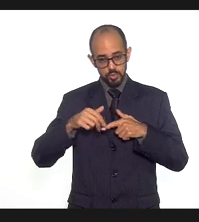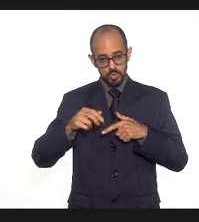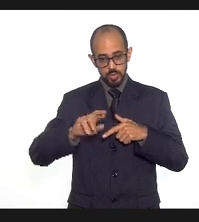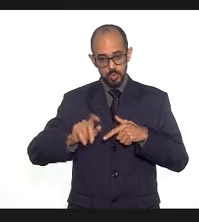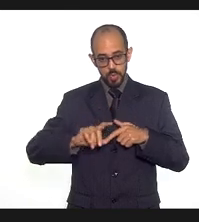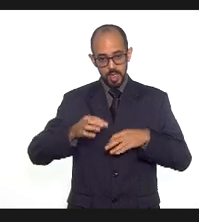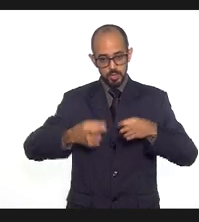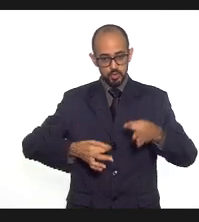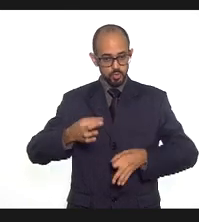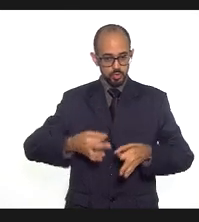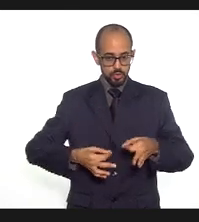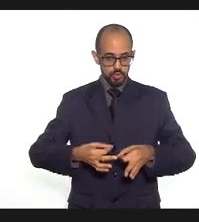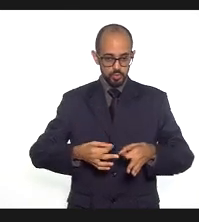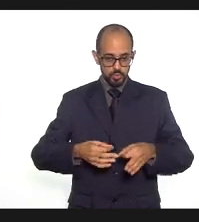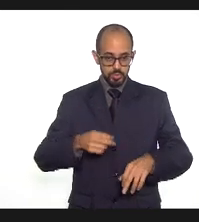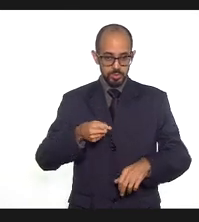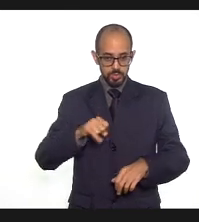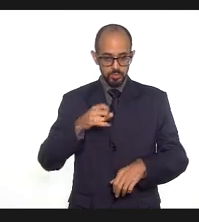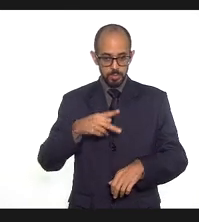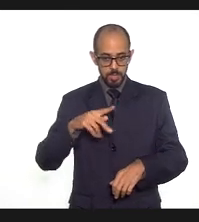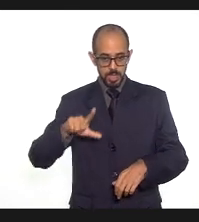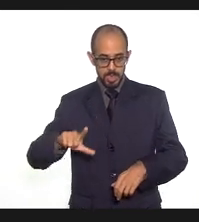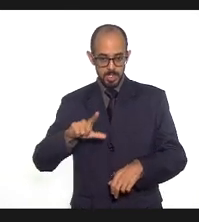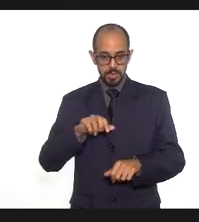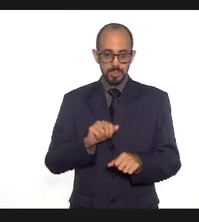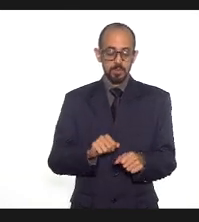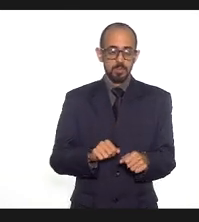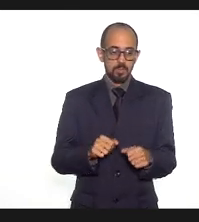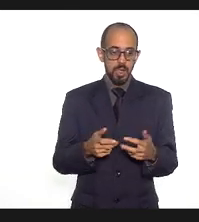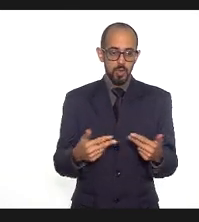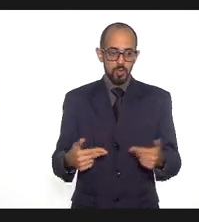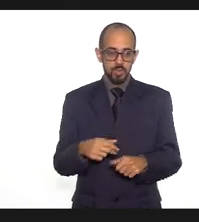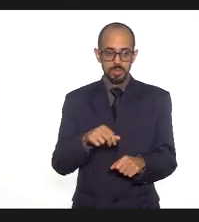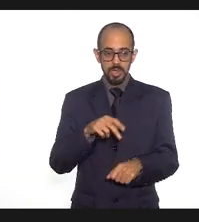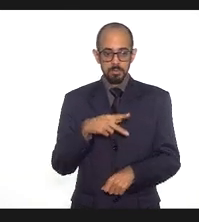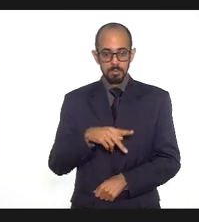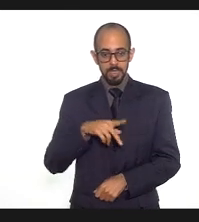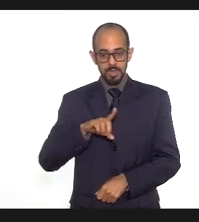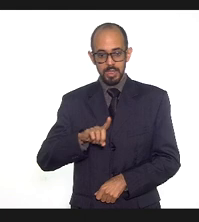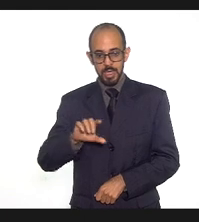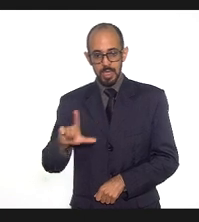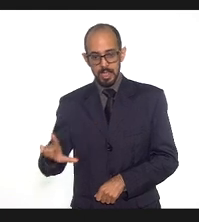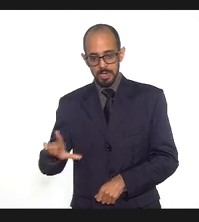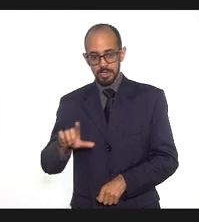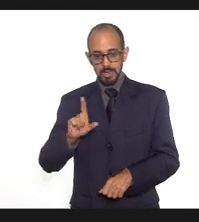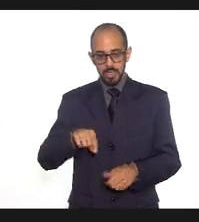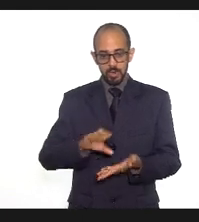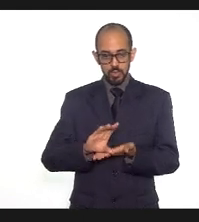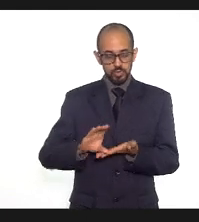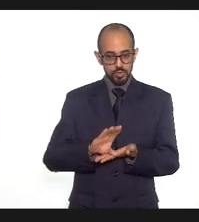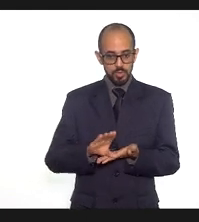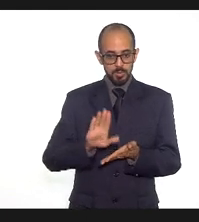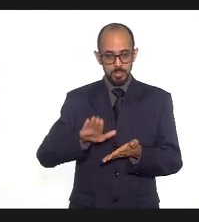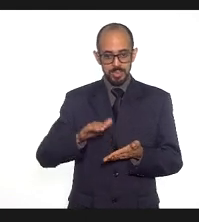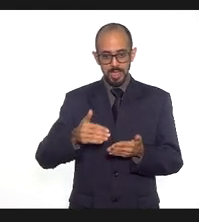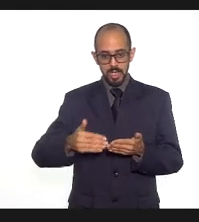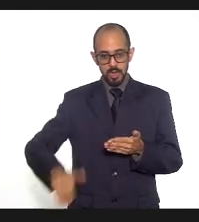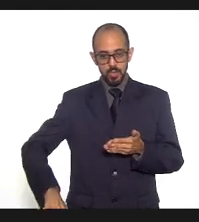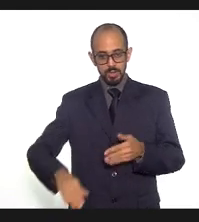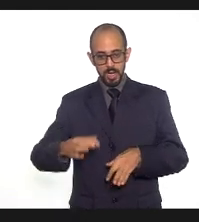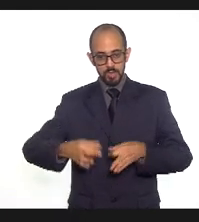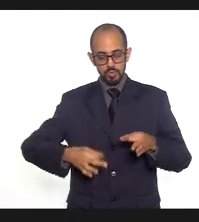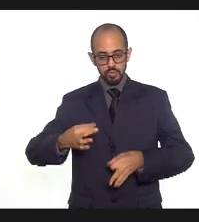for tratado por PL, que deveria ser tratado por PDL, é constitucional, é legal, mas é antijurídico, porque não está observando a forma